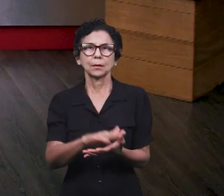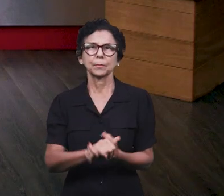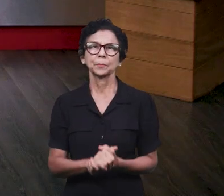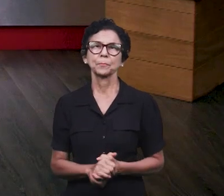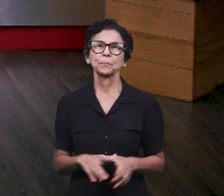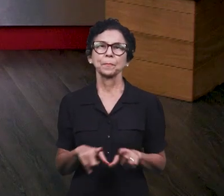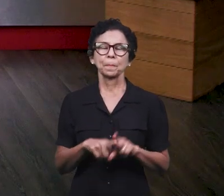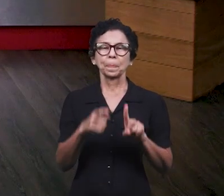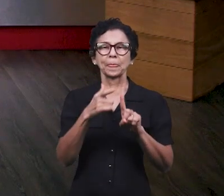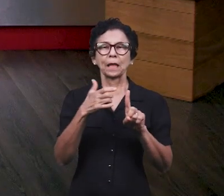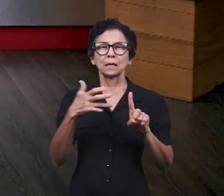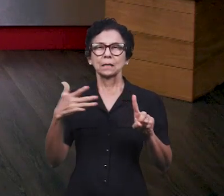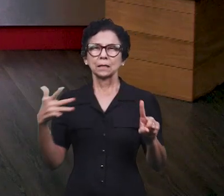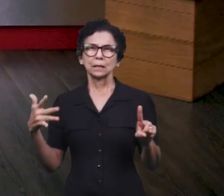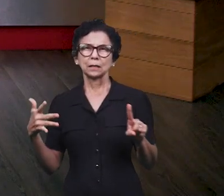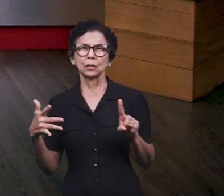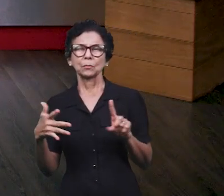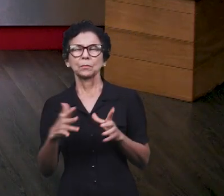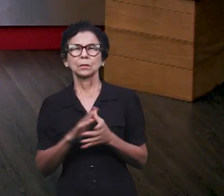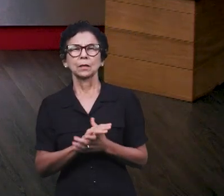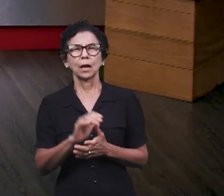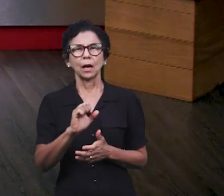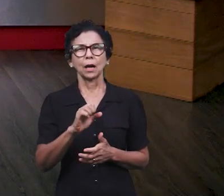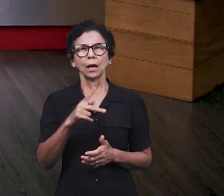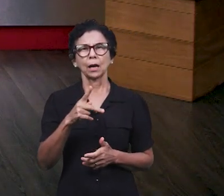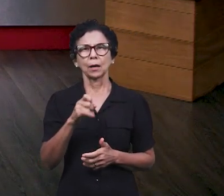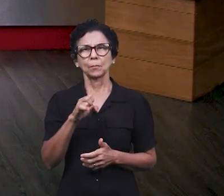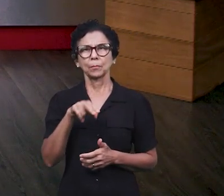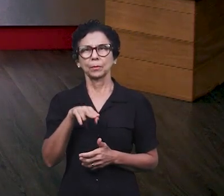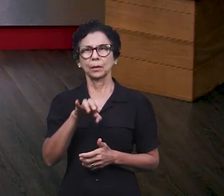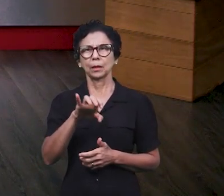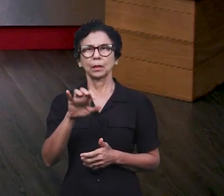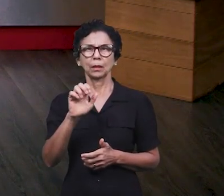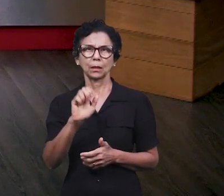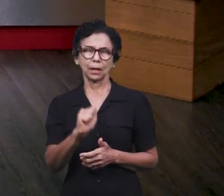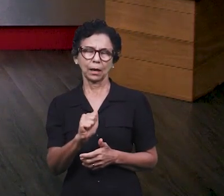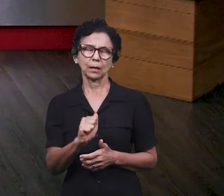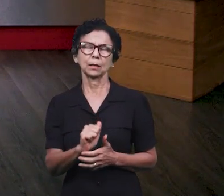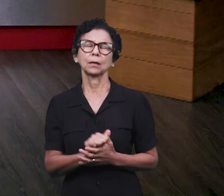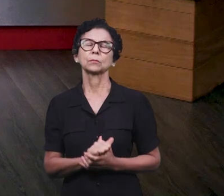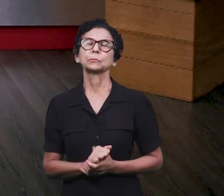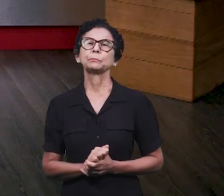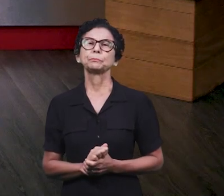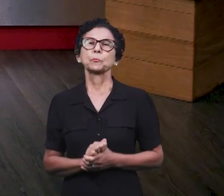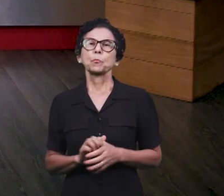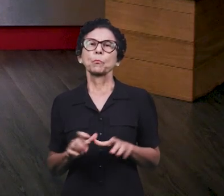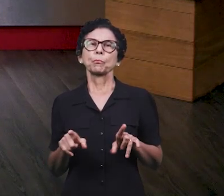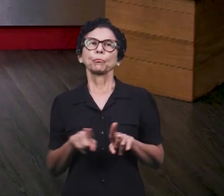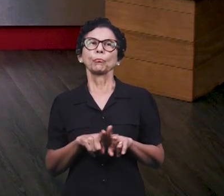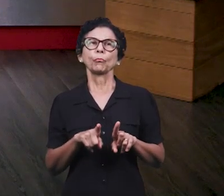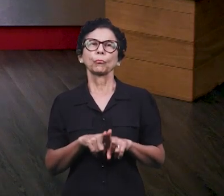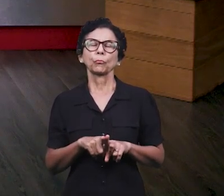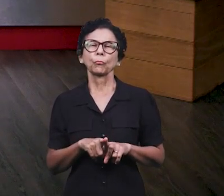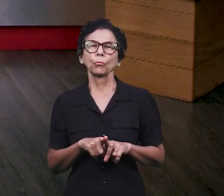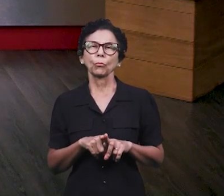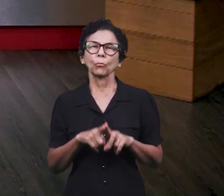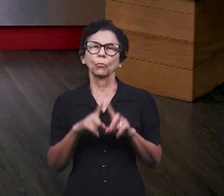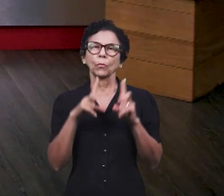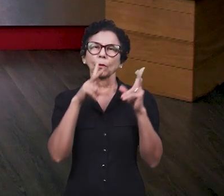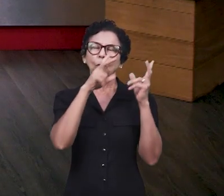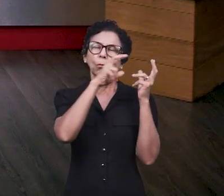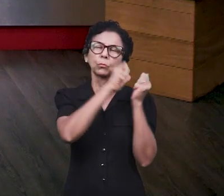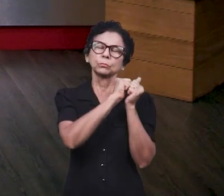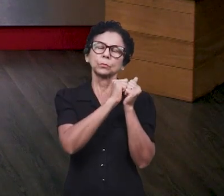apneia do sono e param de respirar durante a noite. Isso também é causada uma queda da qualidade do